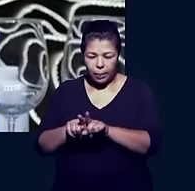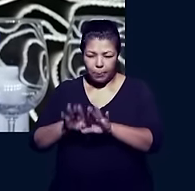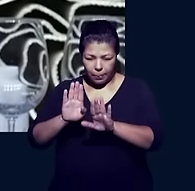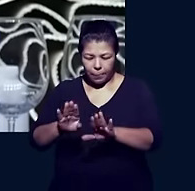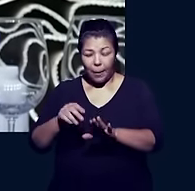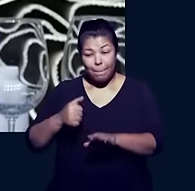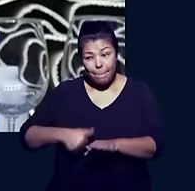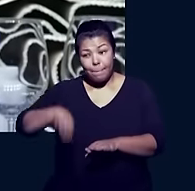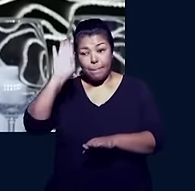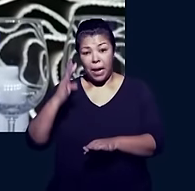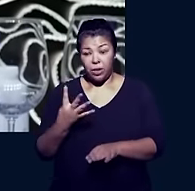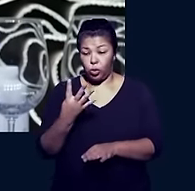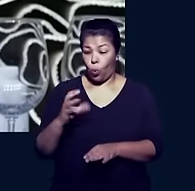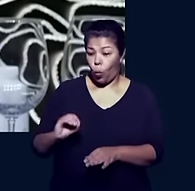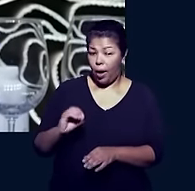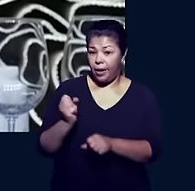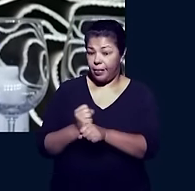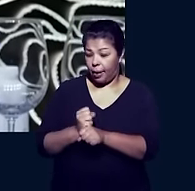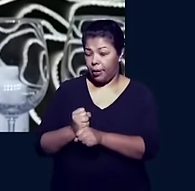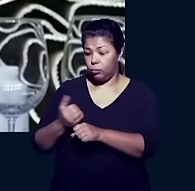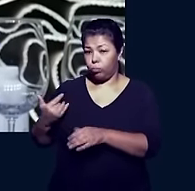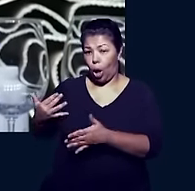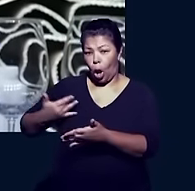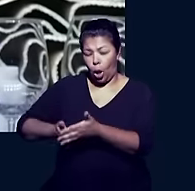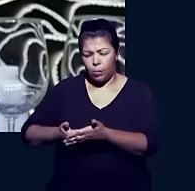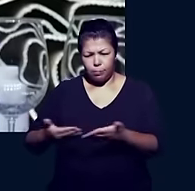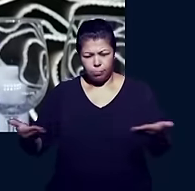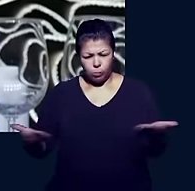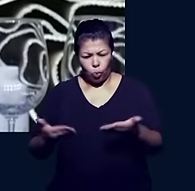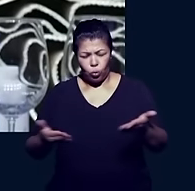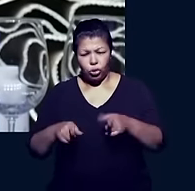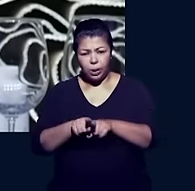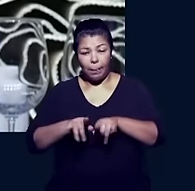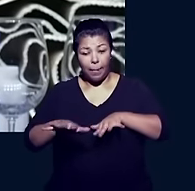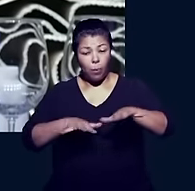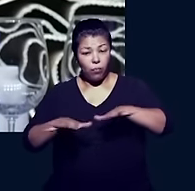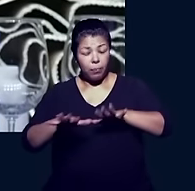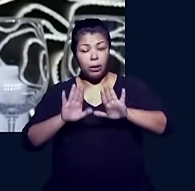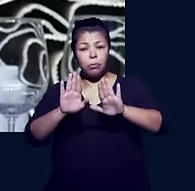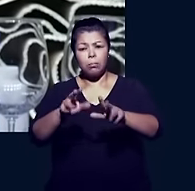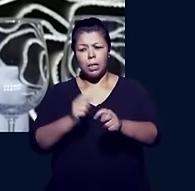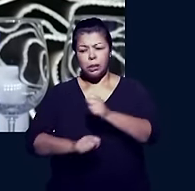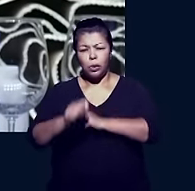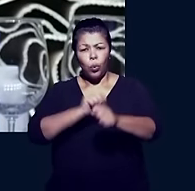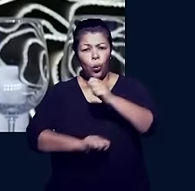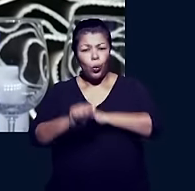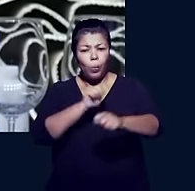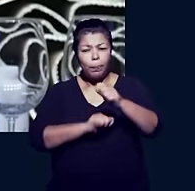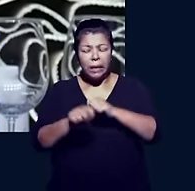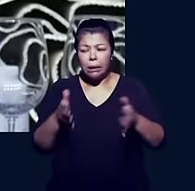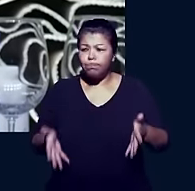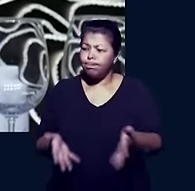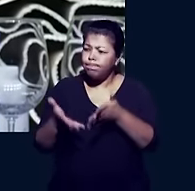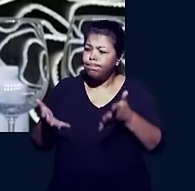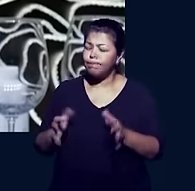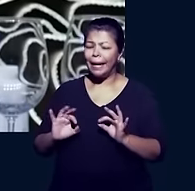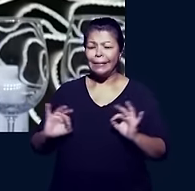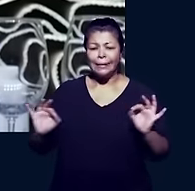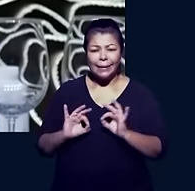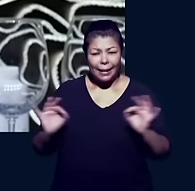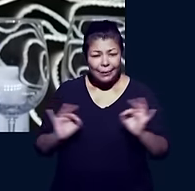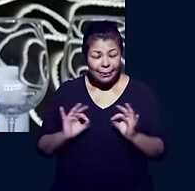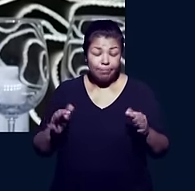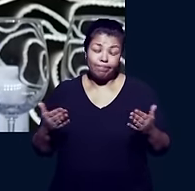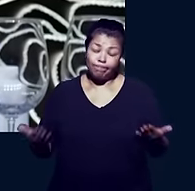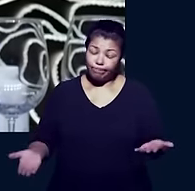40 anos tem que voltar muito para trás para ter um movimento tão intensivo e a economia não respondeu então esse tem sido a grande dificuldade de